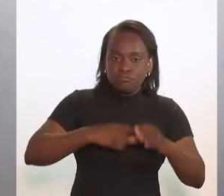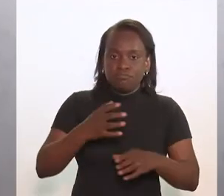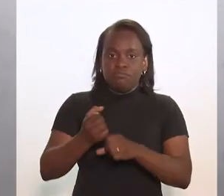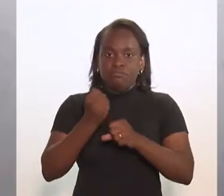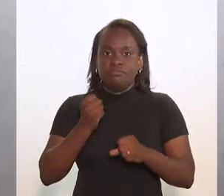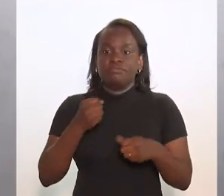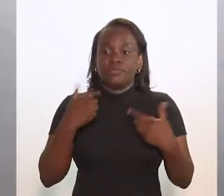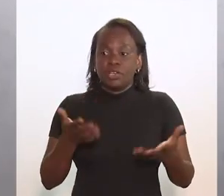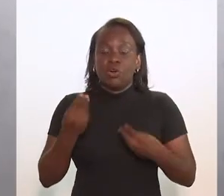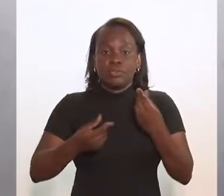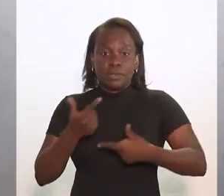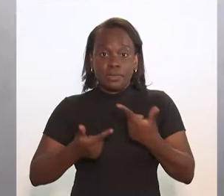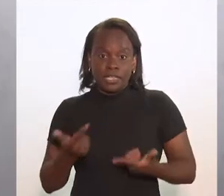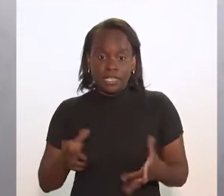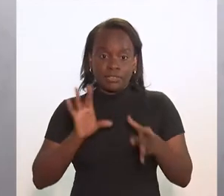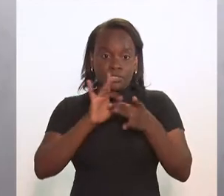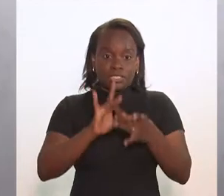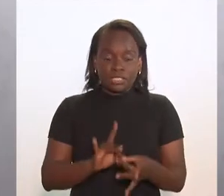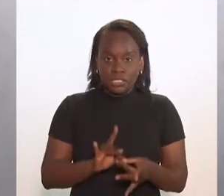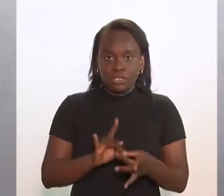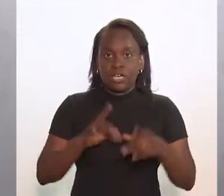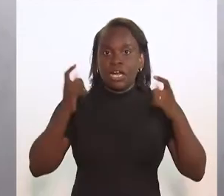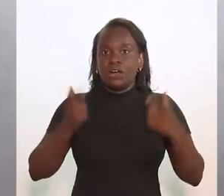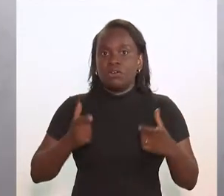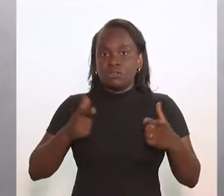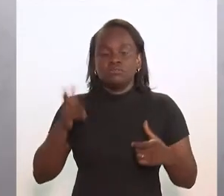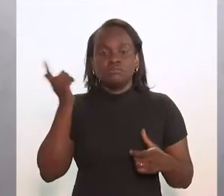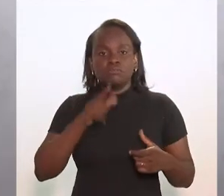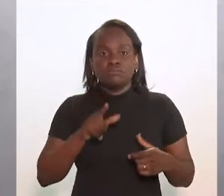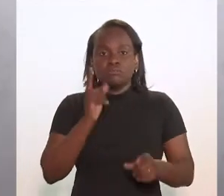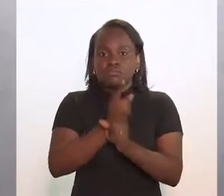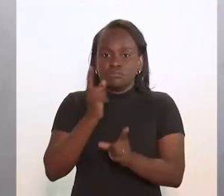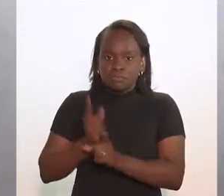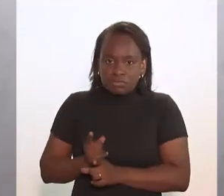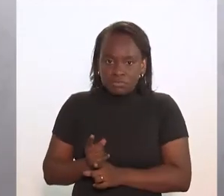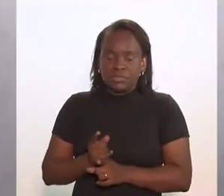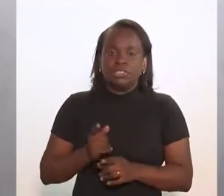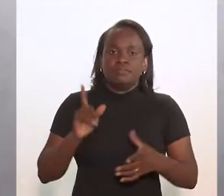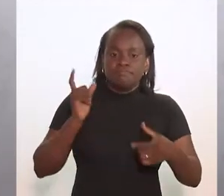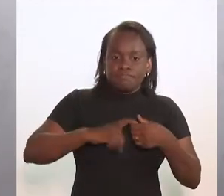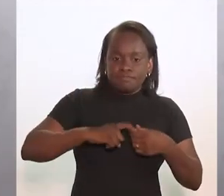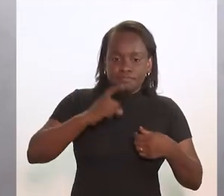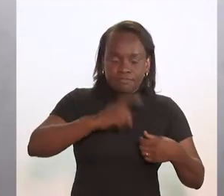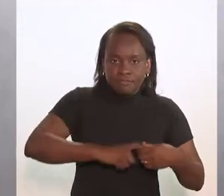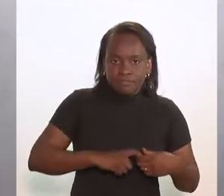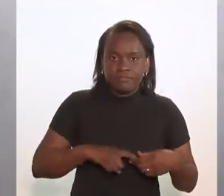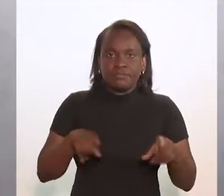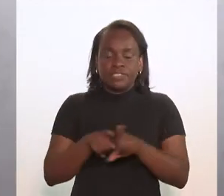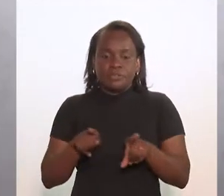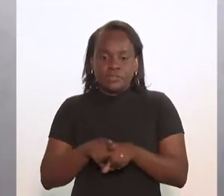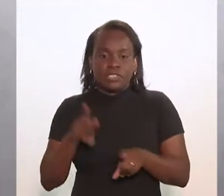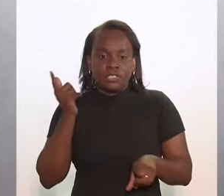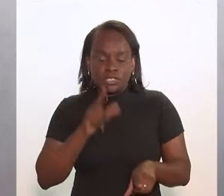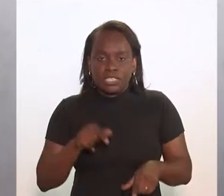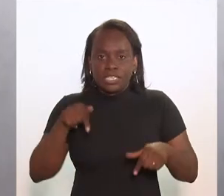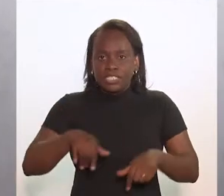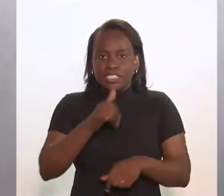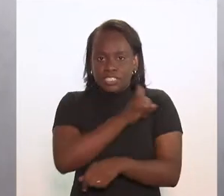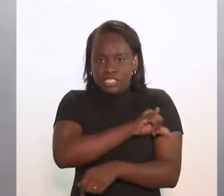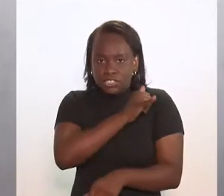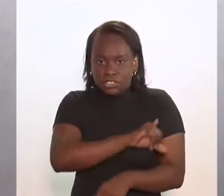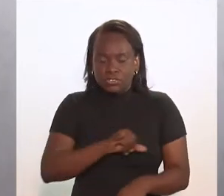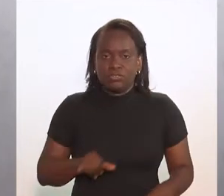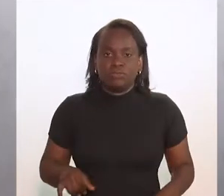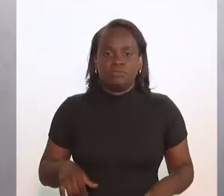pode trabalhar essa conexão? Aonde a gente consegue encontrar esses ganchos e essas pontes acontecendo? Aqui no